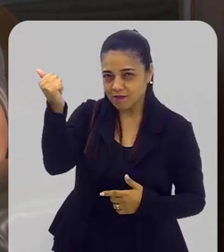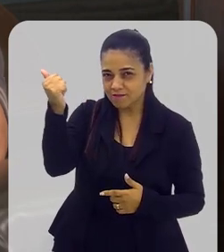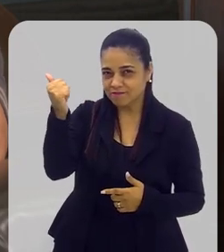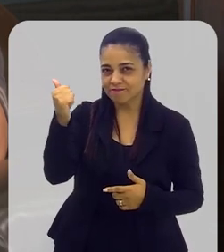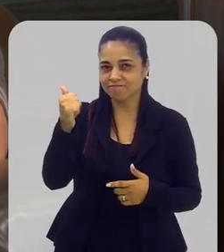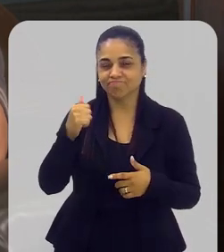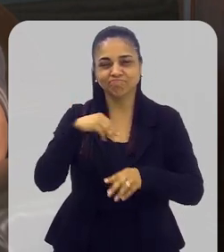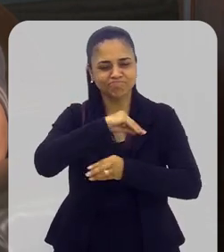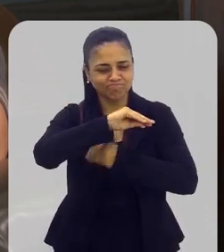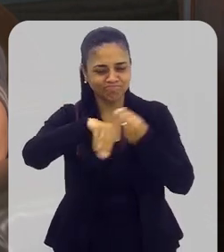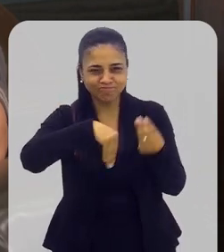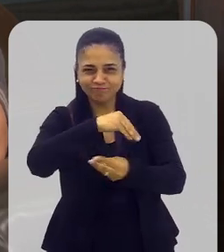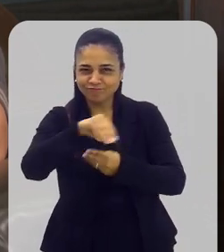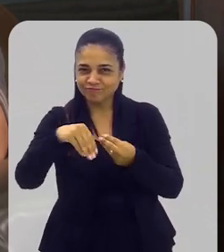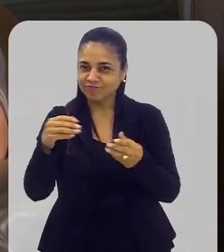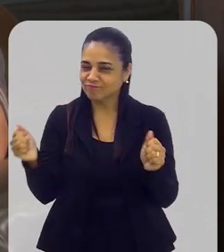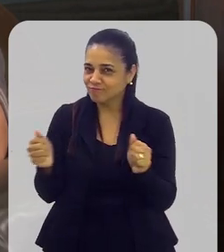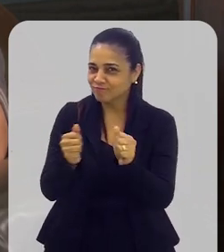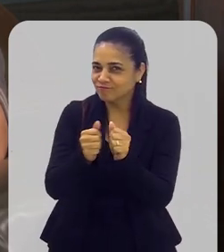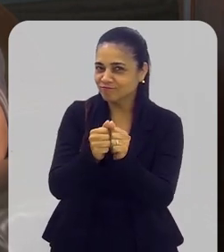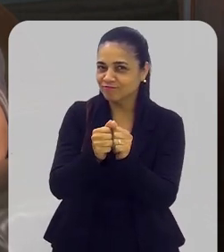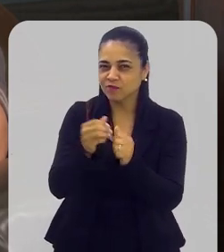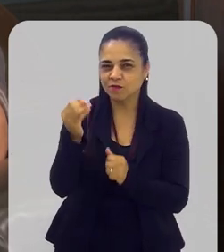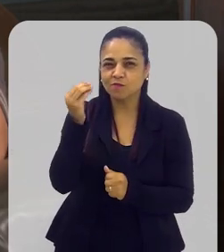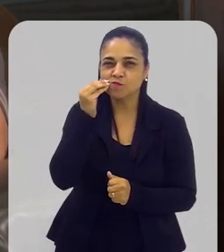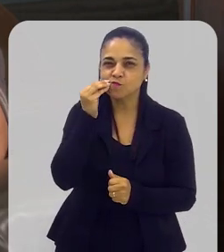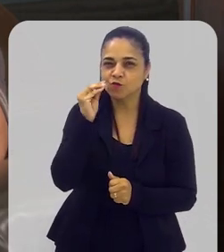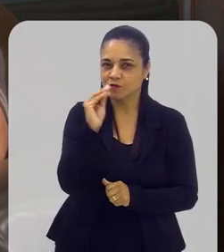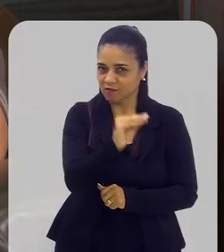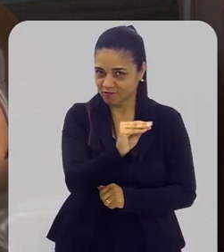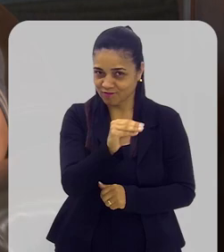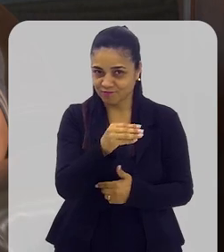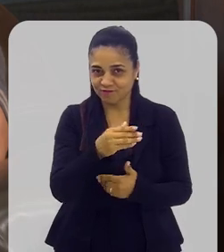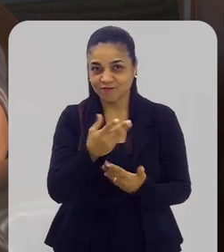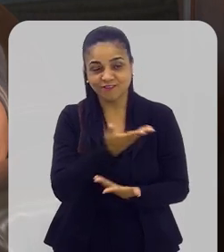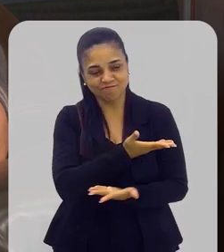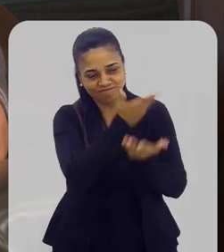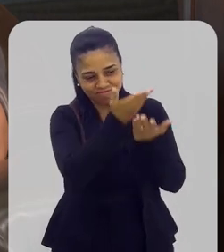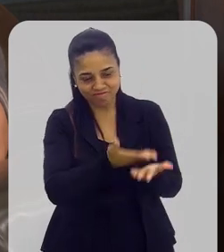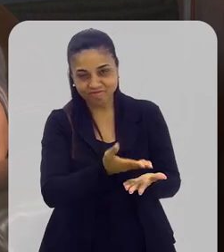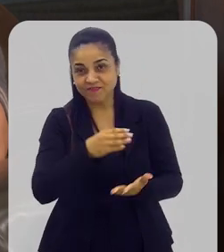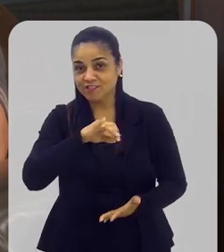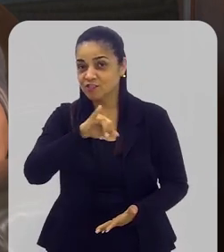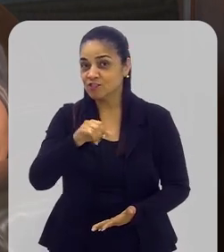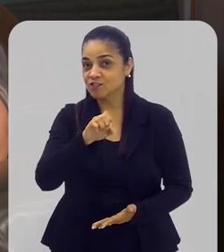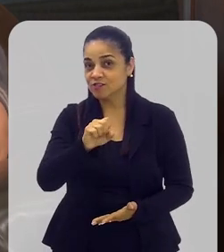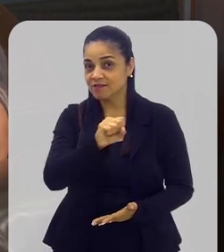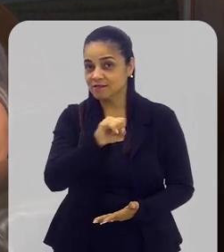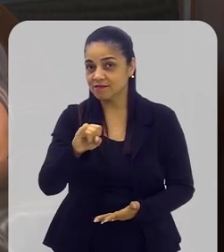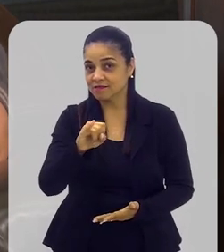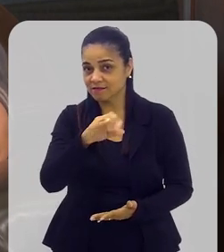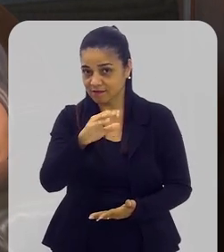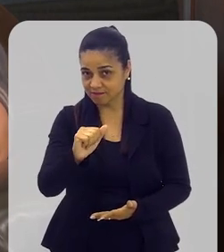sucesso total. Estamos juntos e misturados. Um beijo e Jéssica pra você.